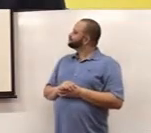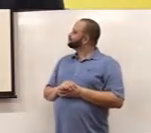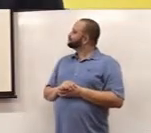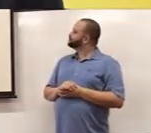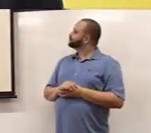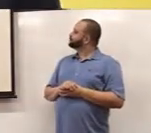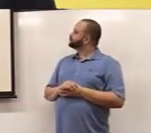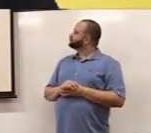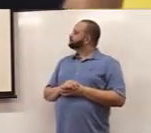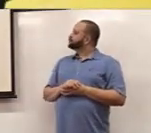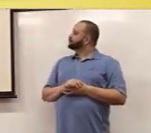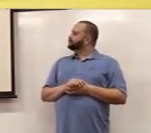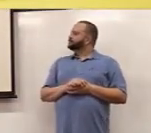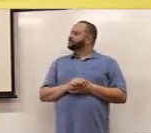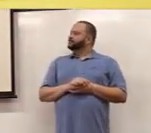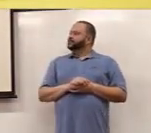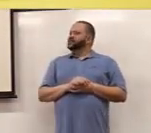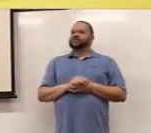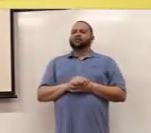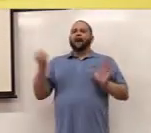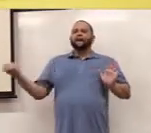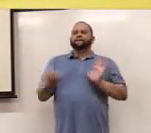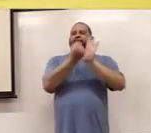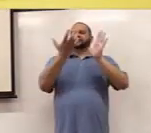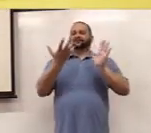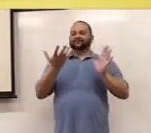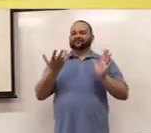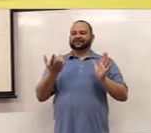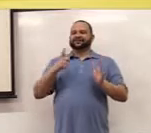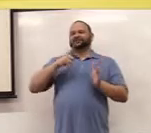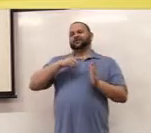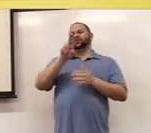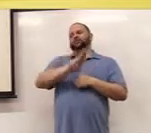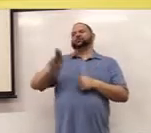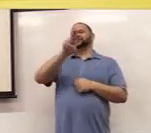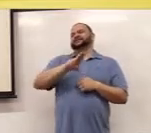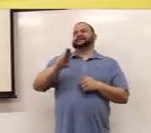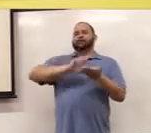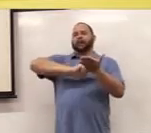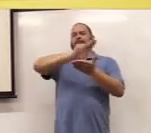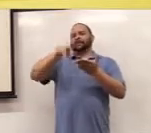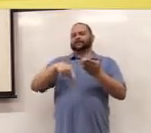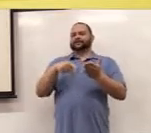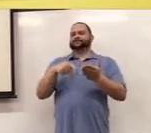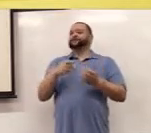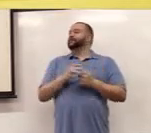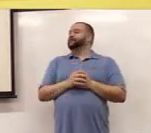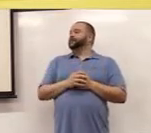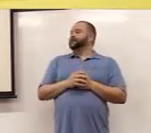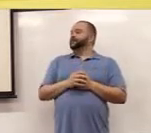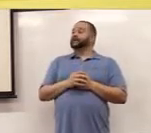Bom, o impacto da nona sinfonia. Ela foi usada das mais diversas situações. Só que no